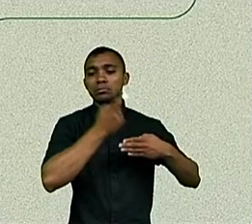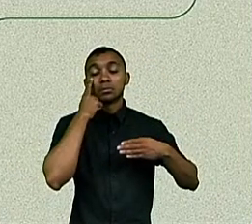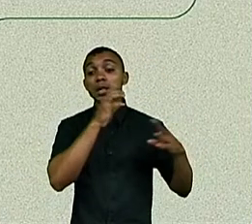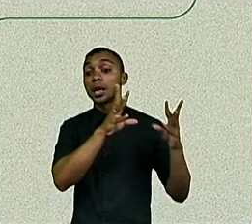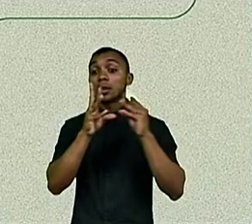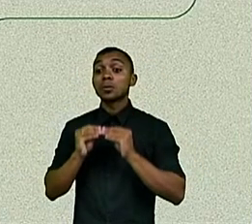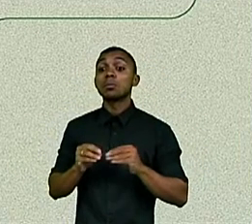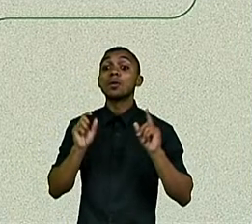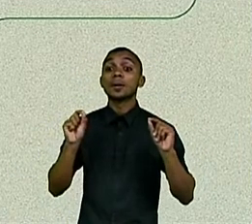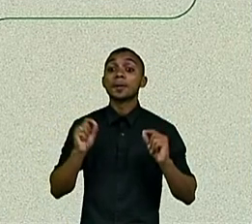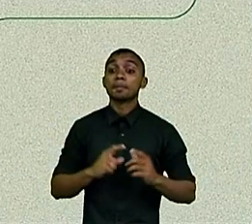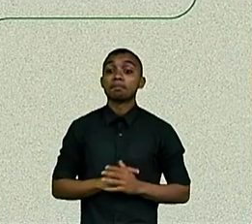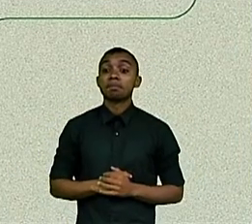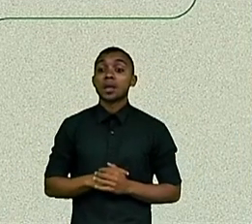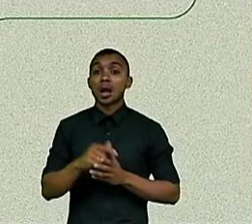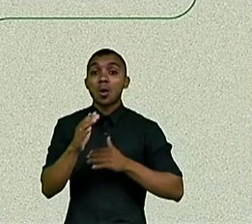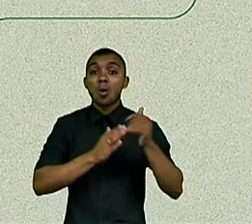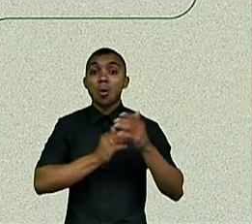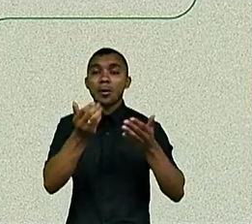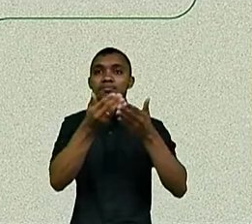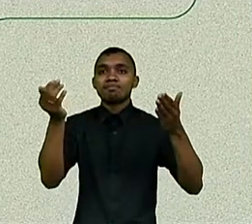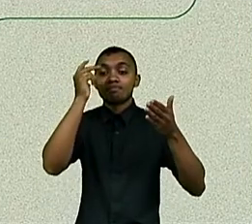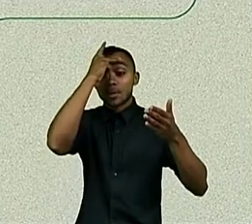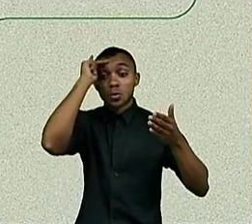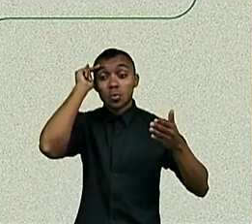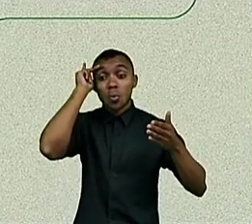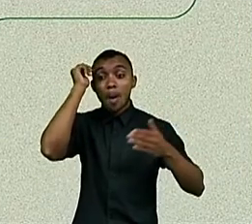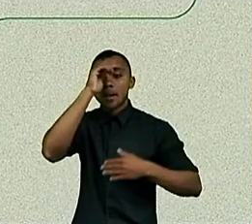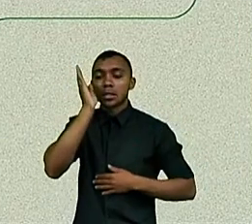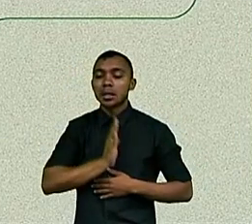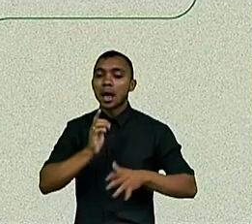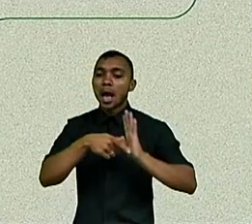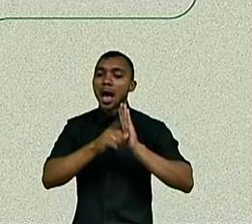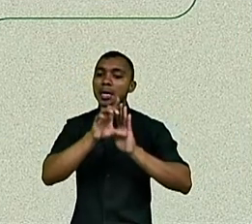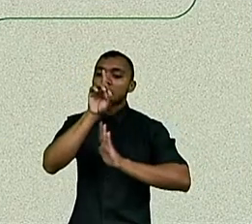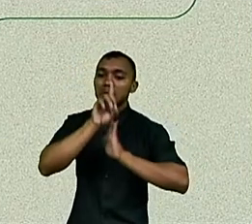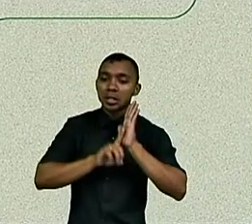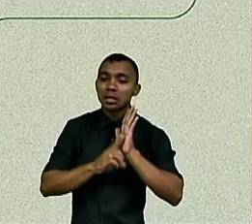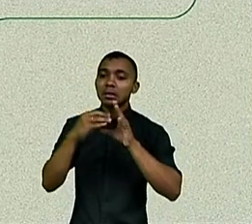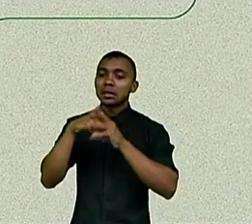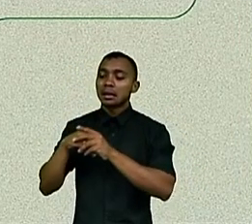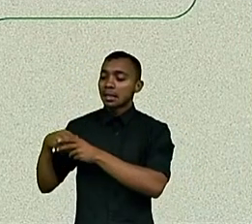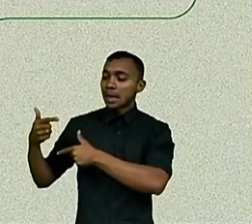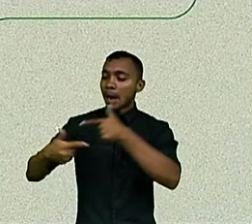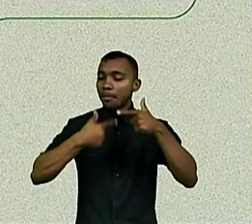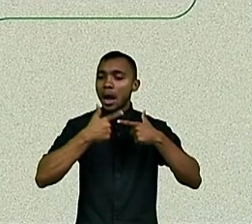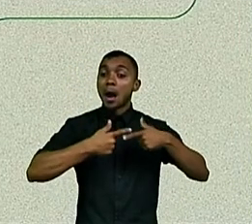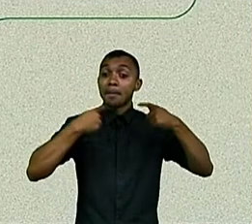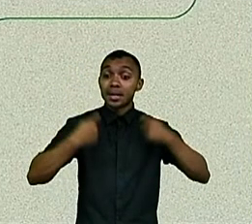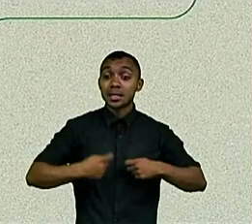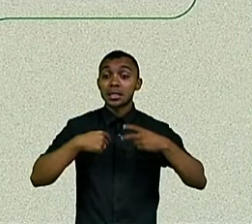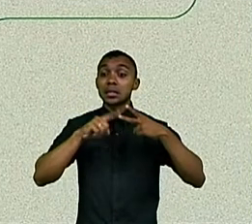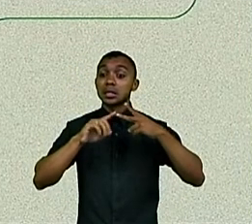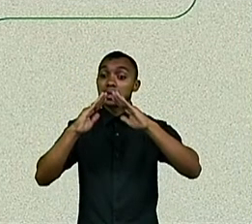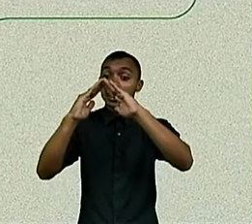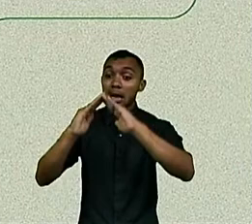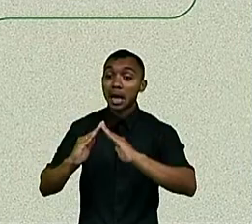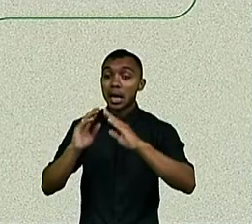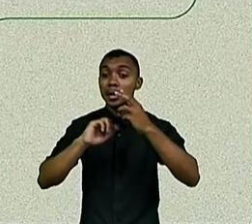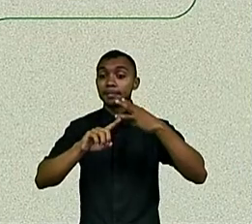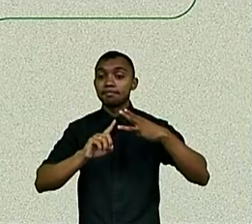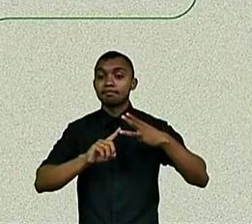todo brasileiro ele tem direito de ter dignidade no trabalho Direito trabalho direito à moradia